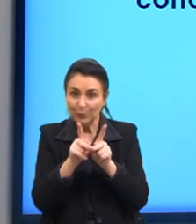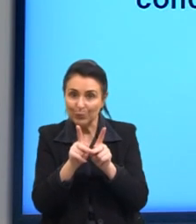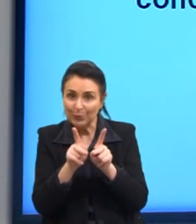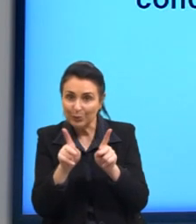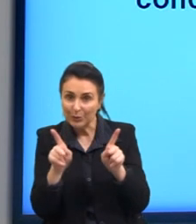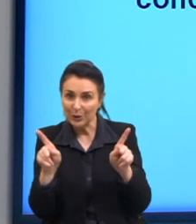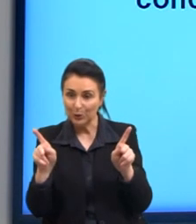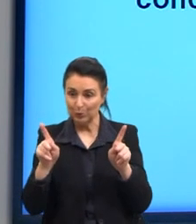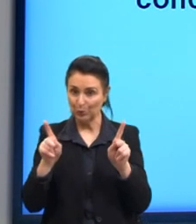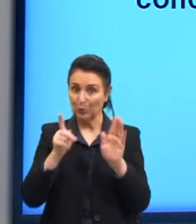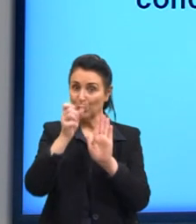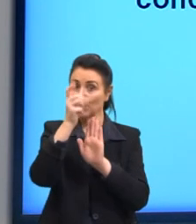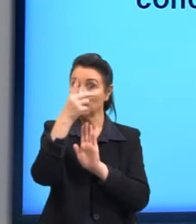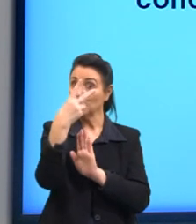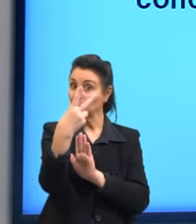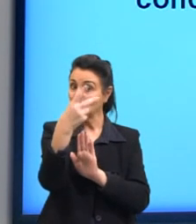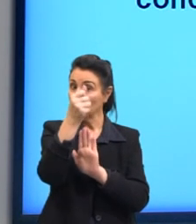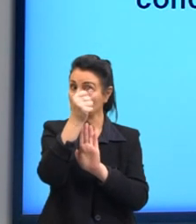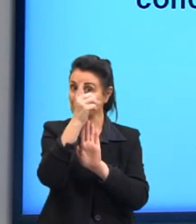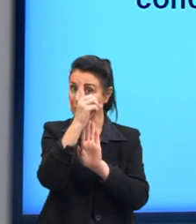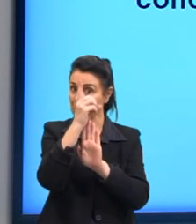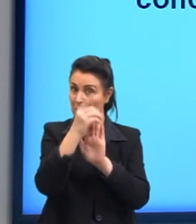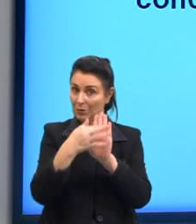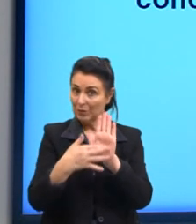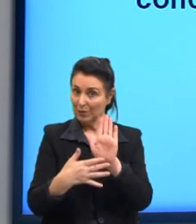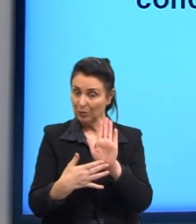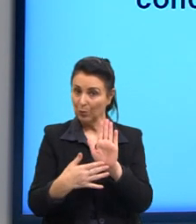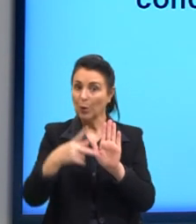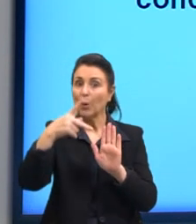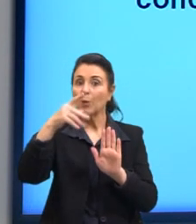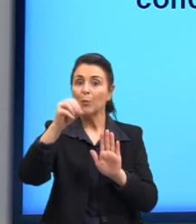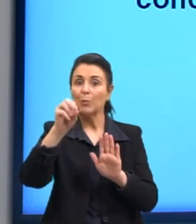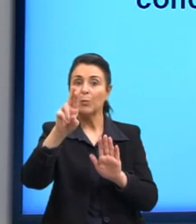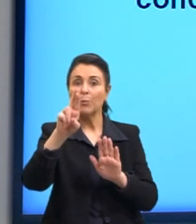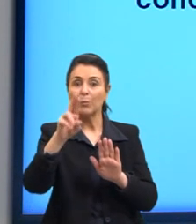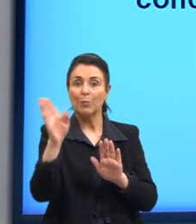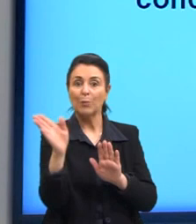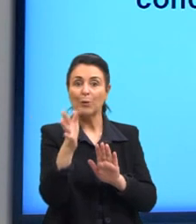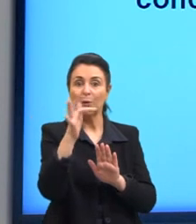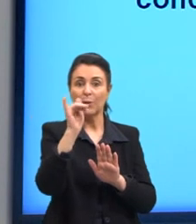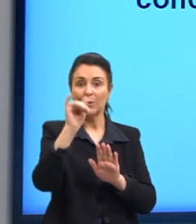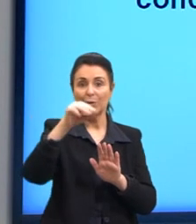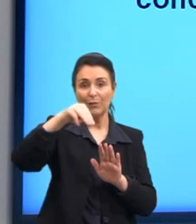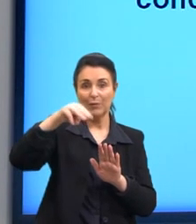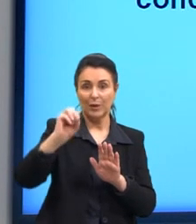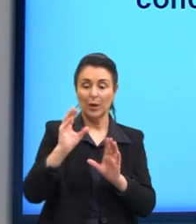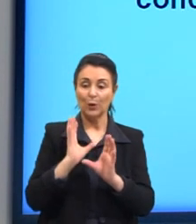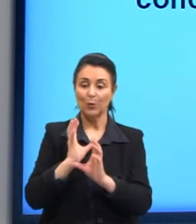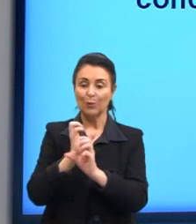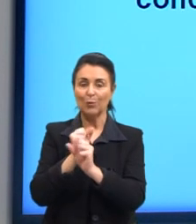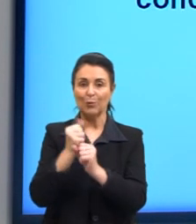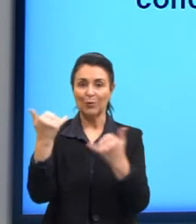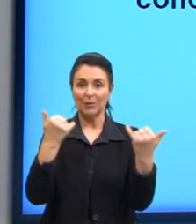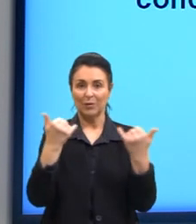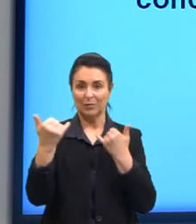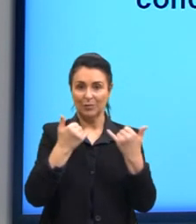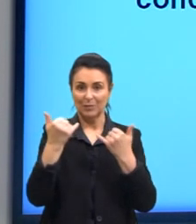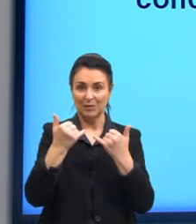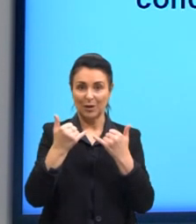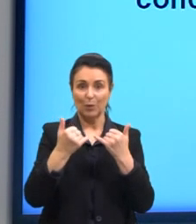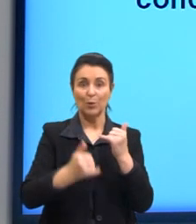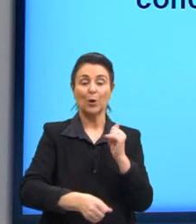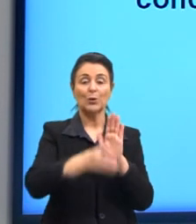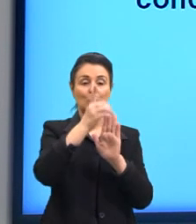do desenvolvimento dois por fim concluindo a informação que eu dei no